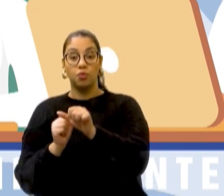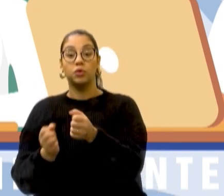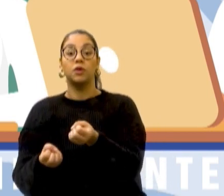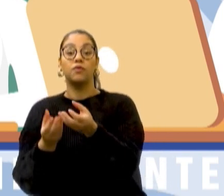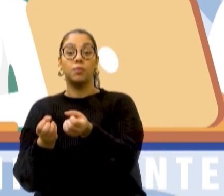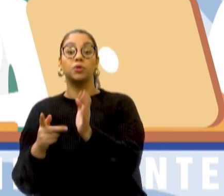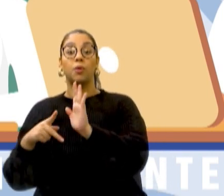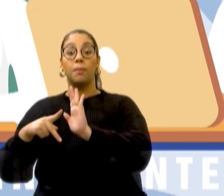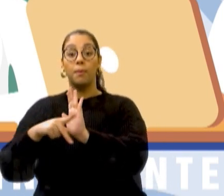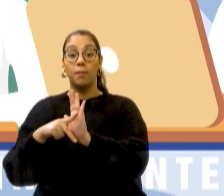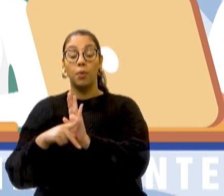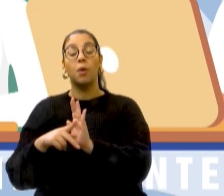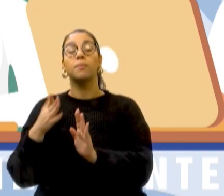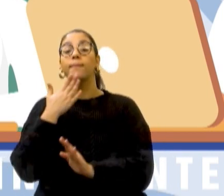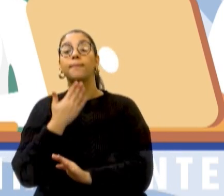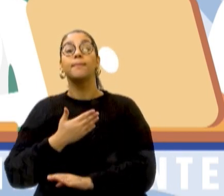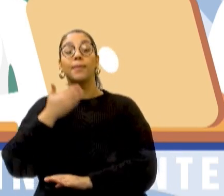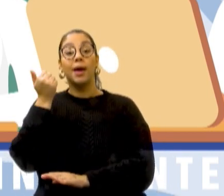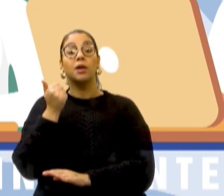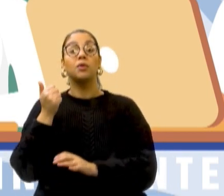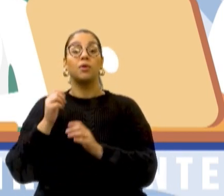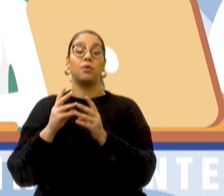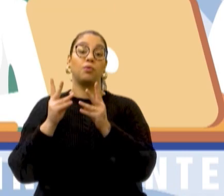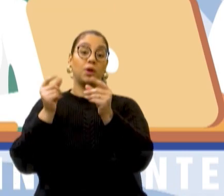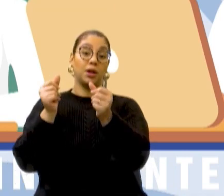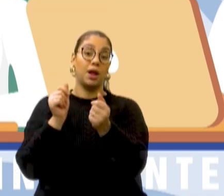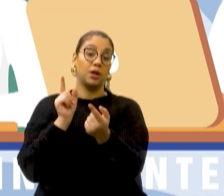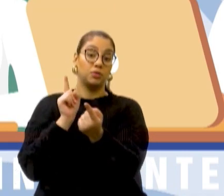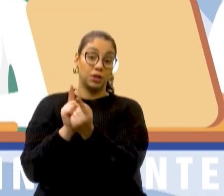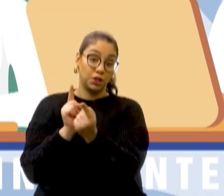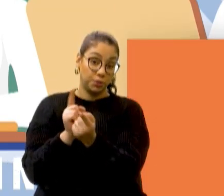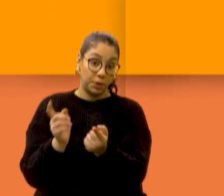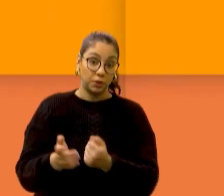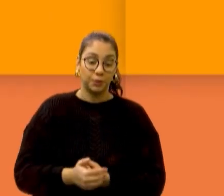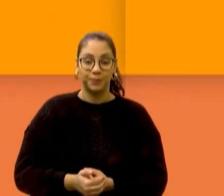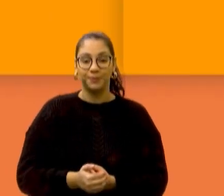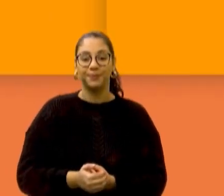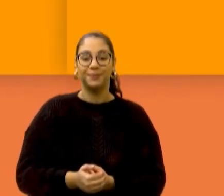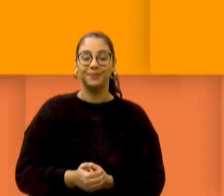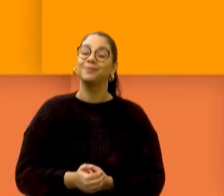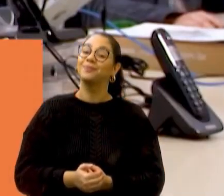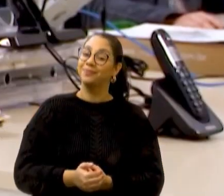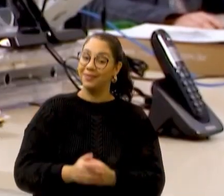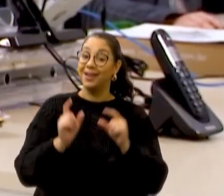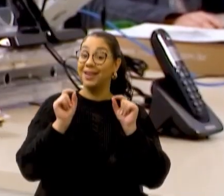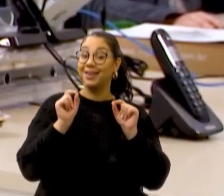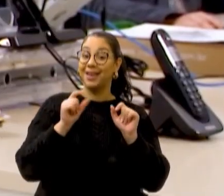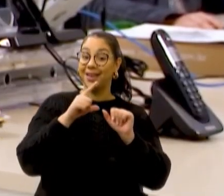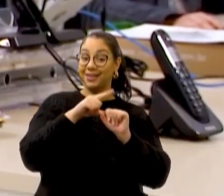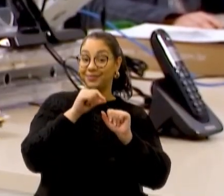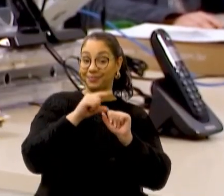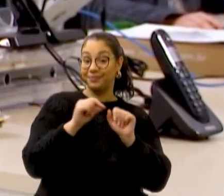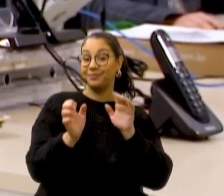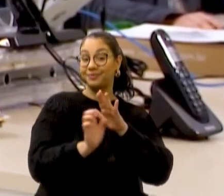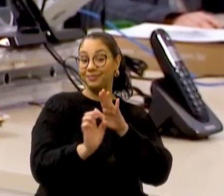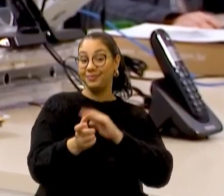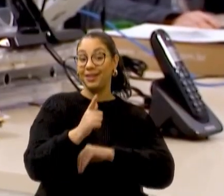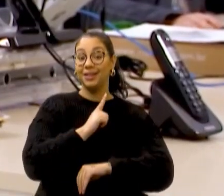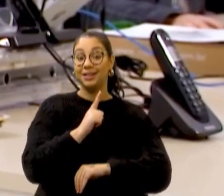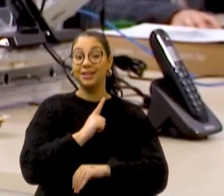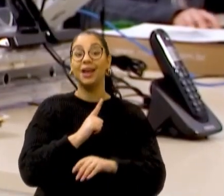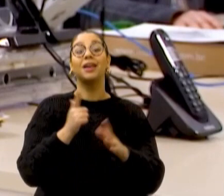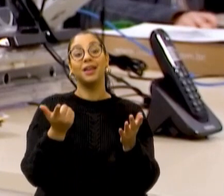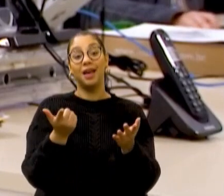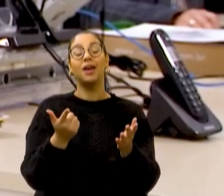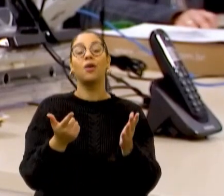dados em informações úteis para melhorar a qualidade no atendimento quem é empresário sabe que o